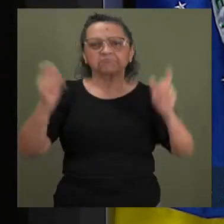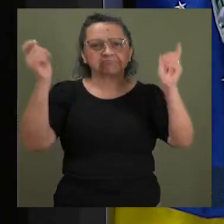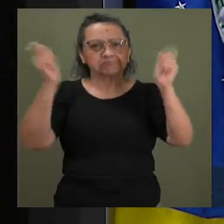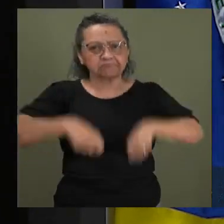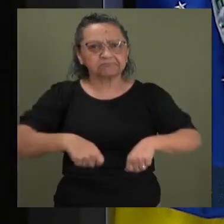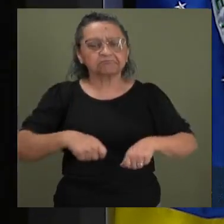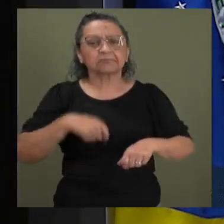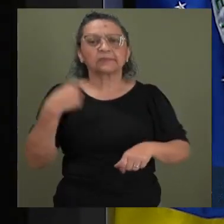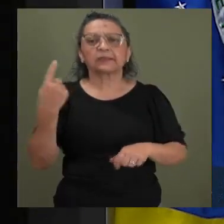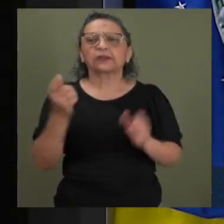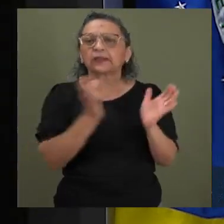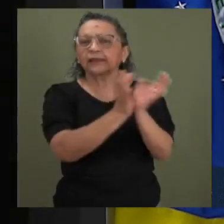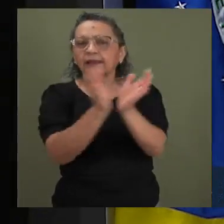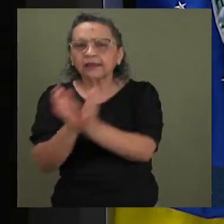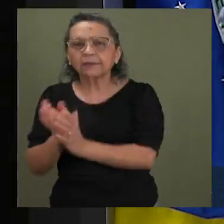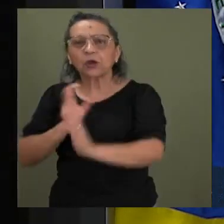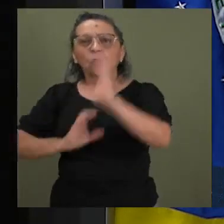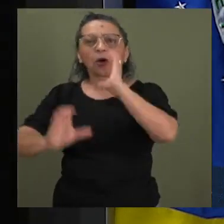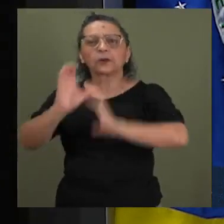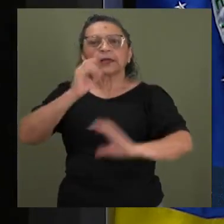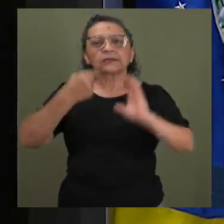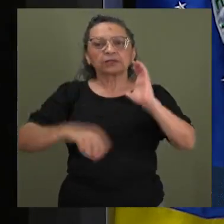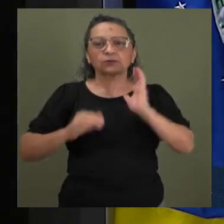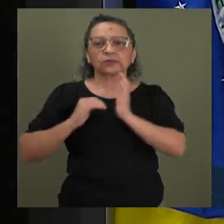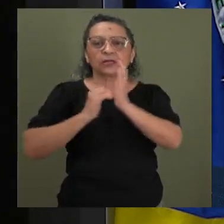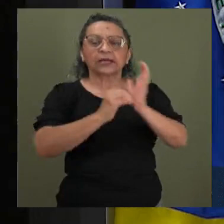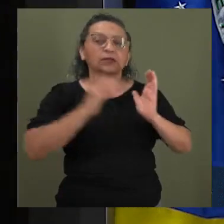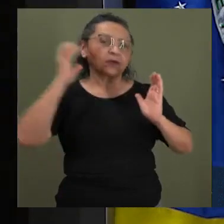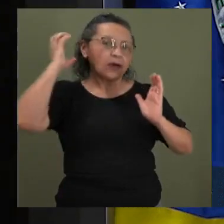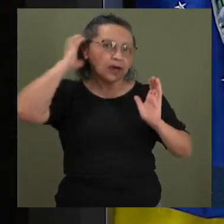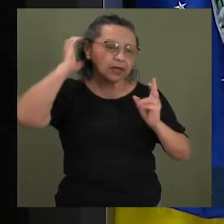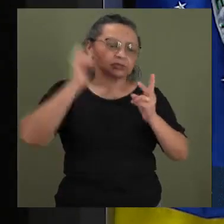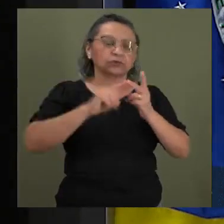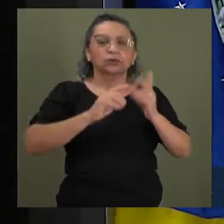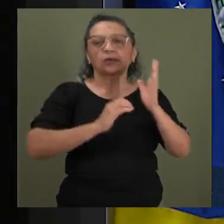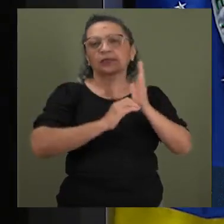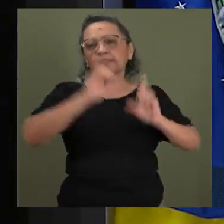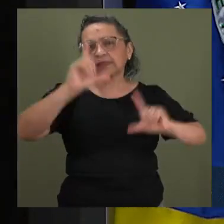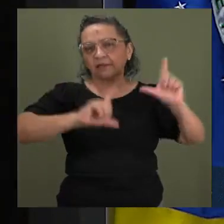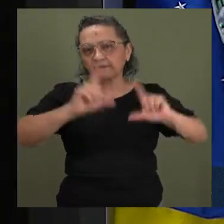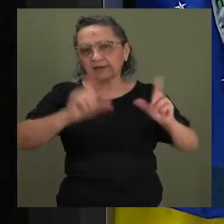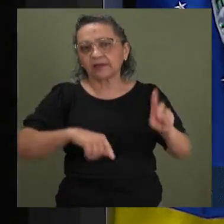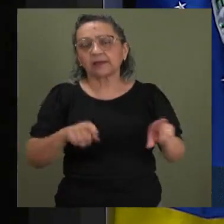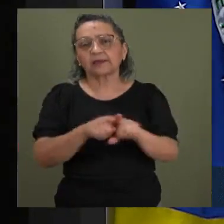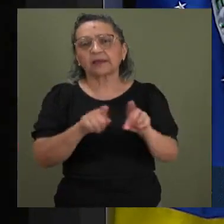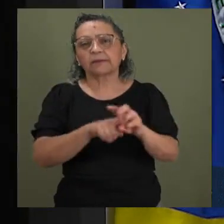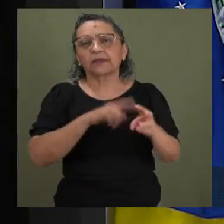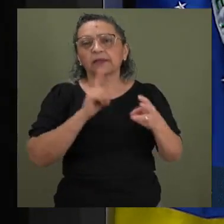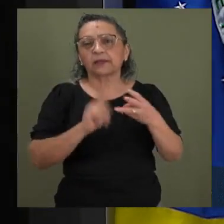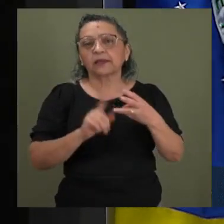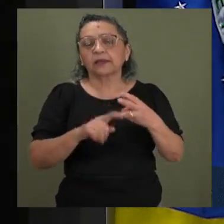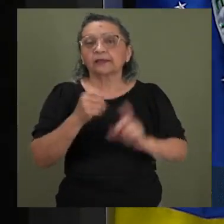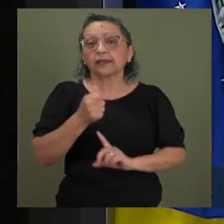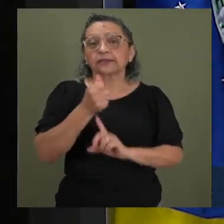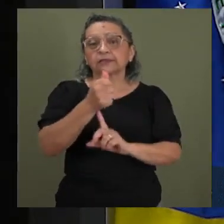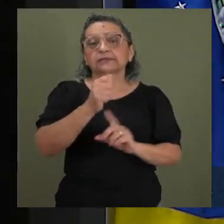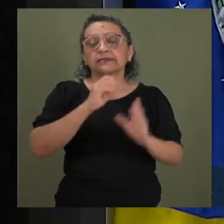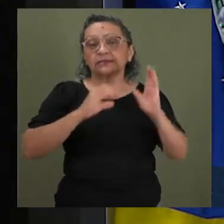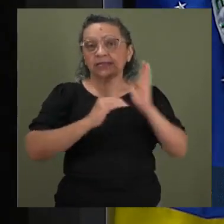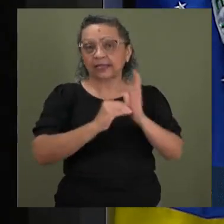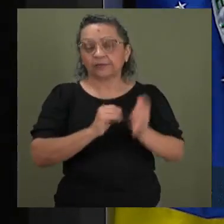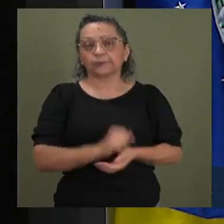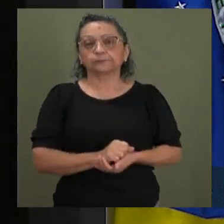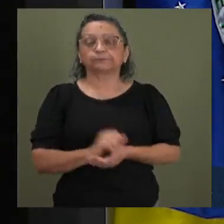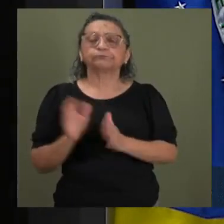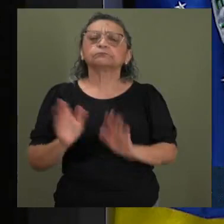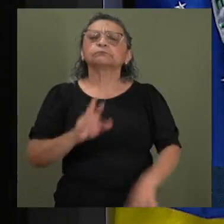competente das equipes de comunicação dessa casa, Rádio Senado, TV Senado, e também da Agência Senado. Senhor